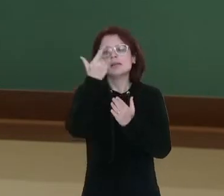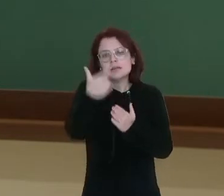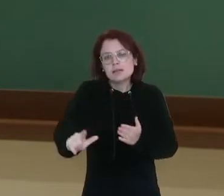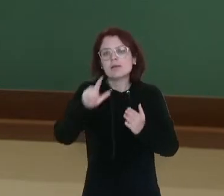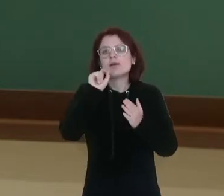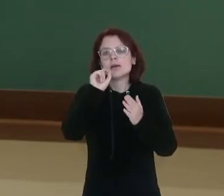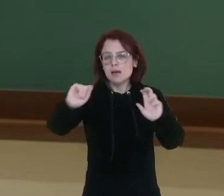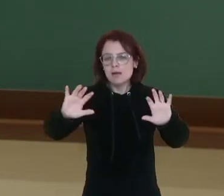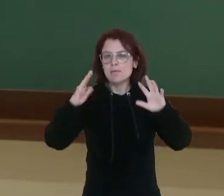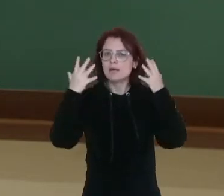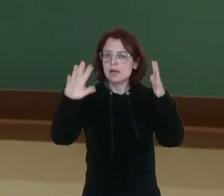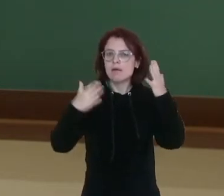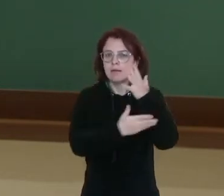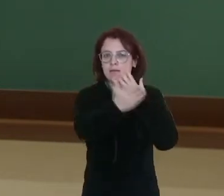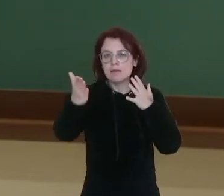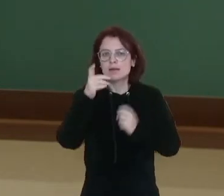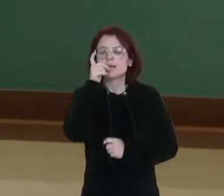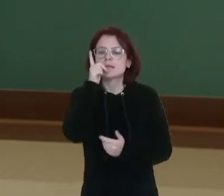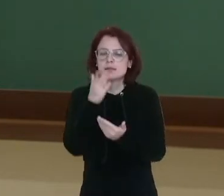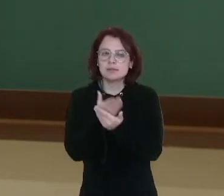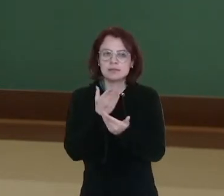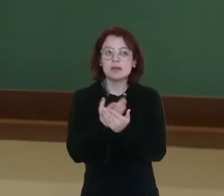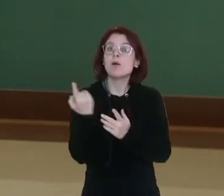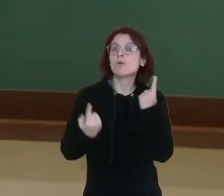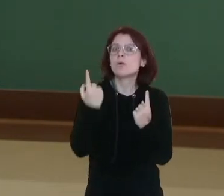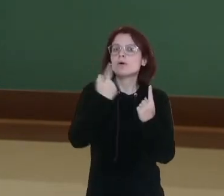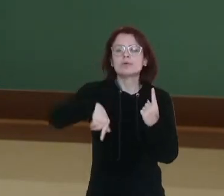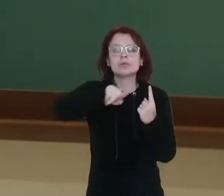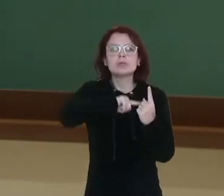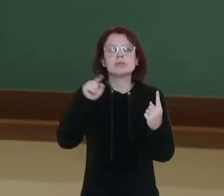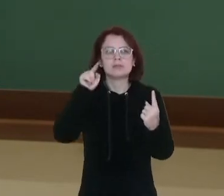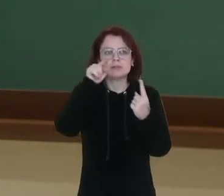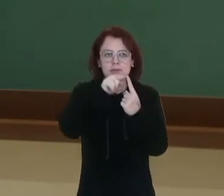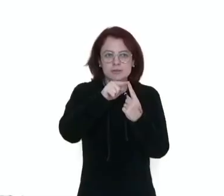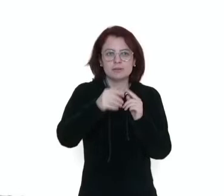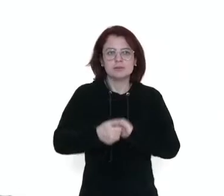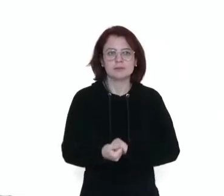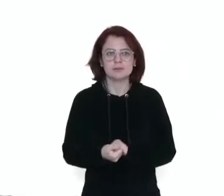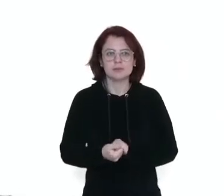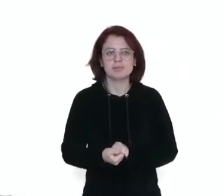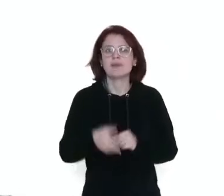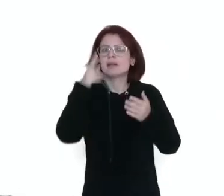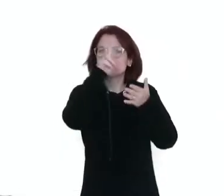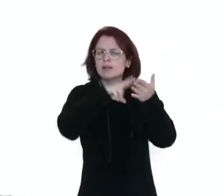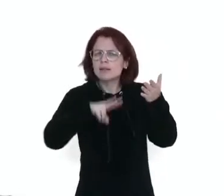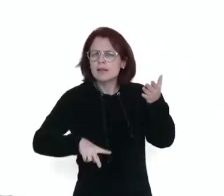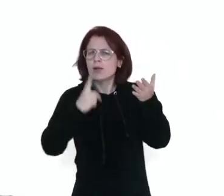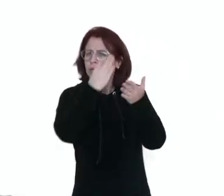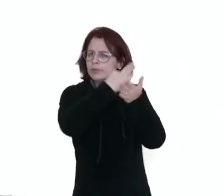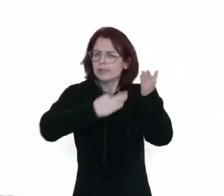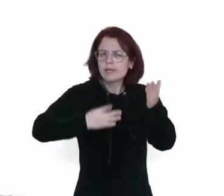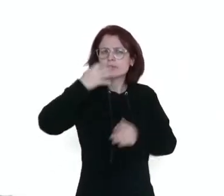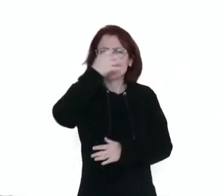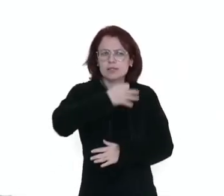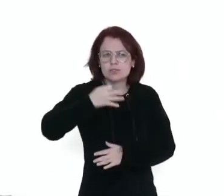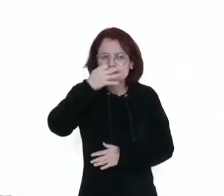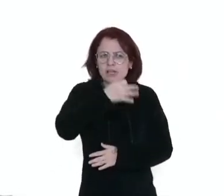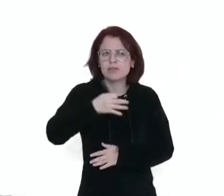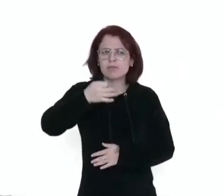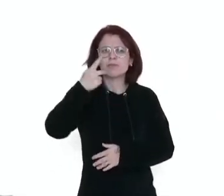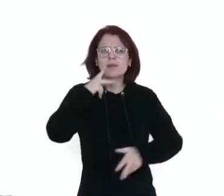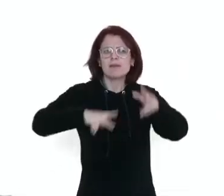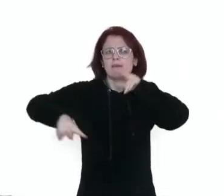nos prestigiando. Então, vejamos aqui quais são os nossos objetivos. Eles consistem em ler um texto narrativo, vamos